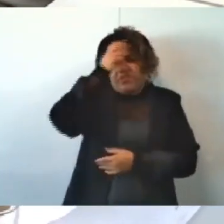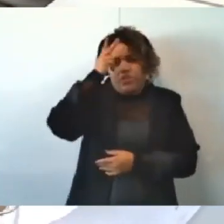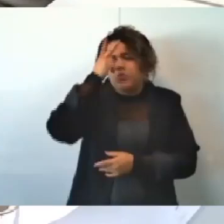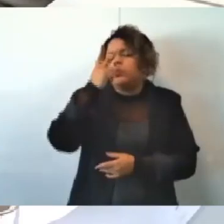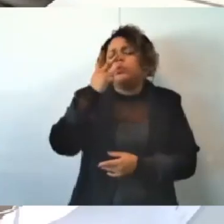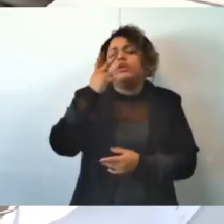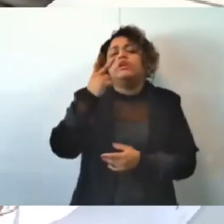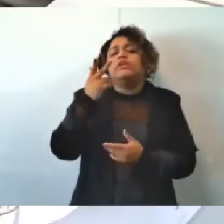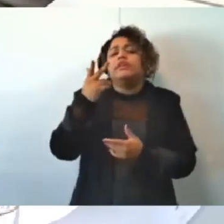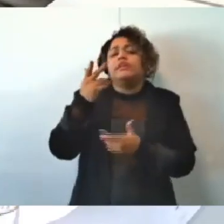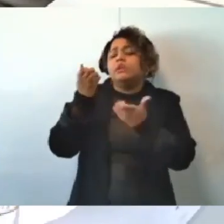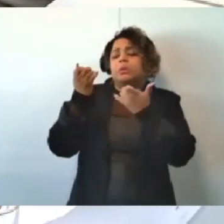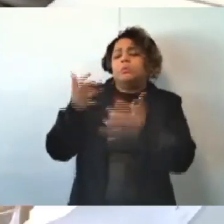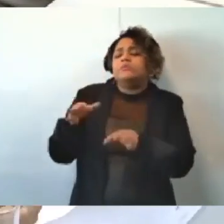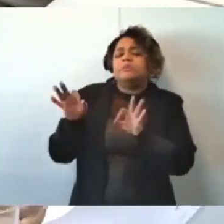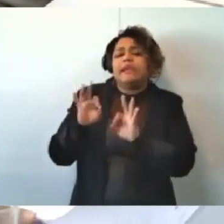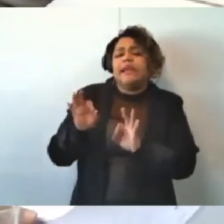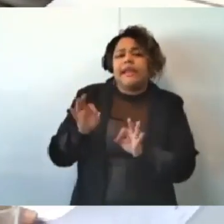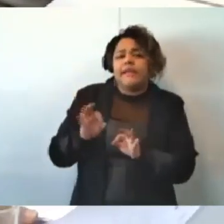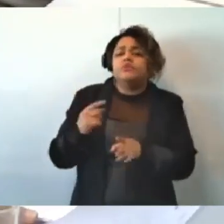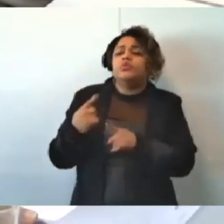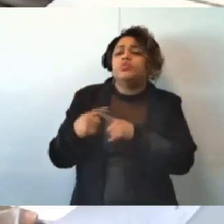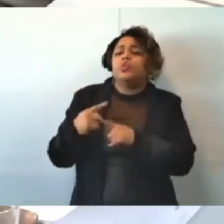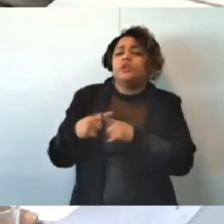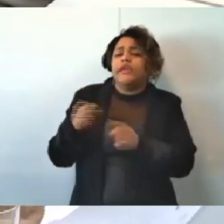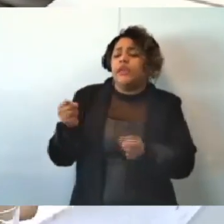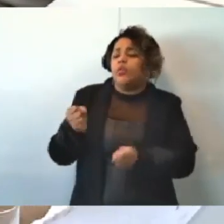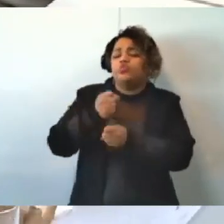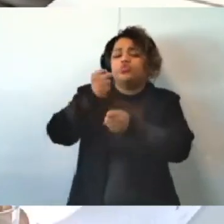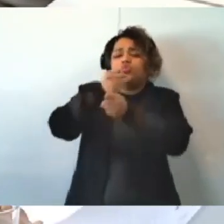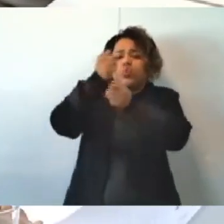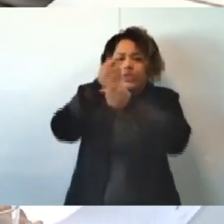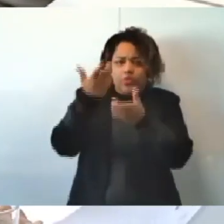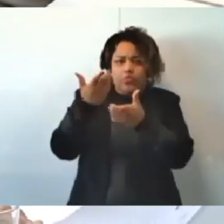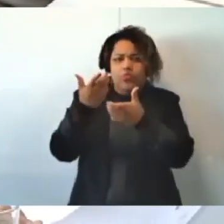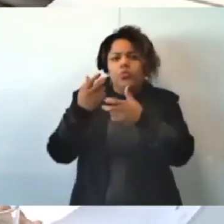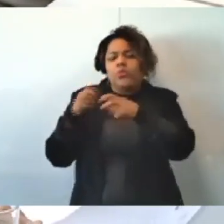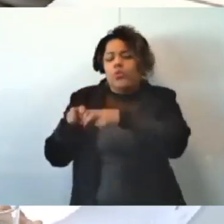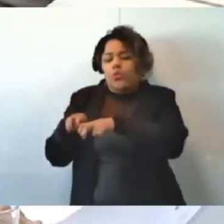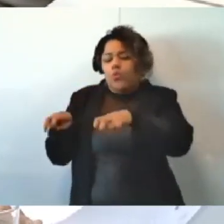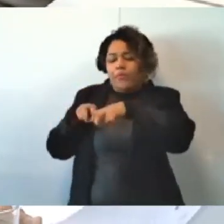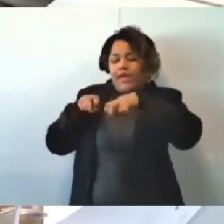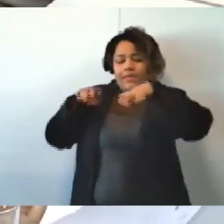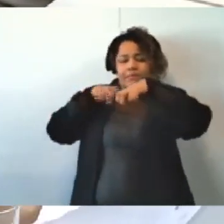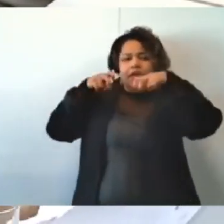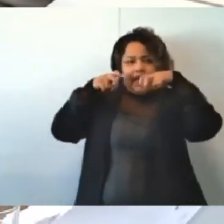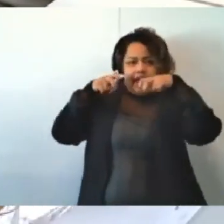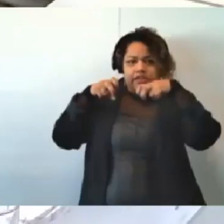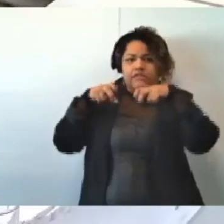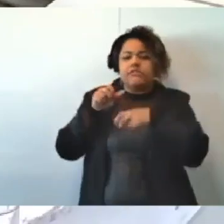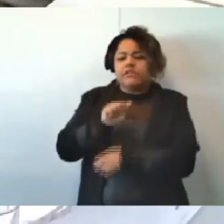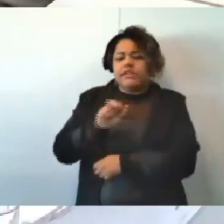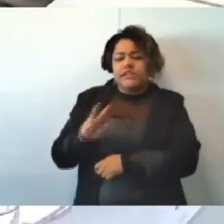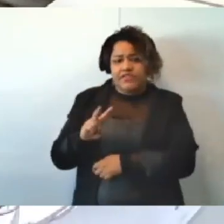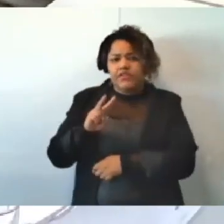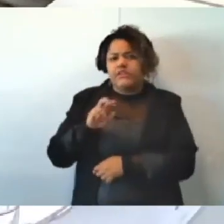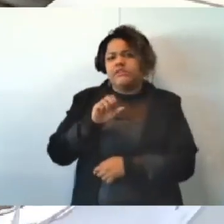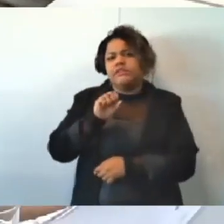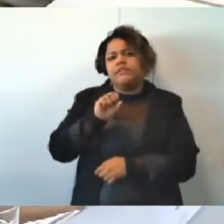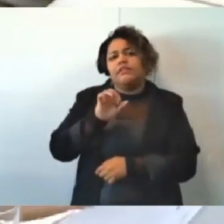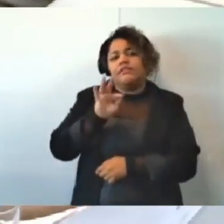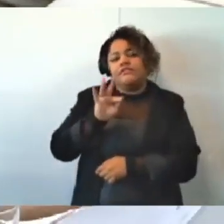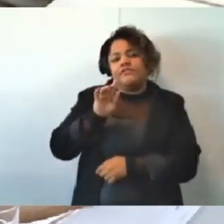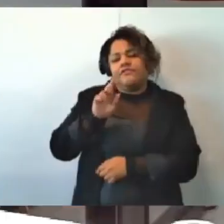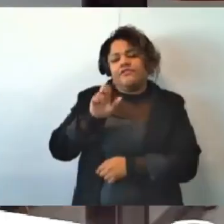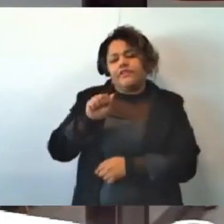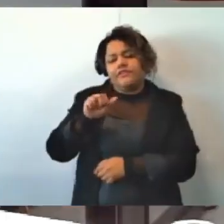Avenida Francisco Salles, que é um dos cartões postais nosso também, que é uma avenida